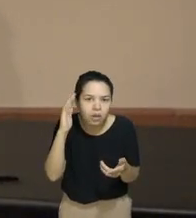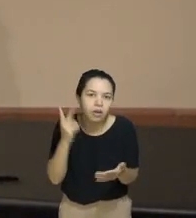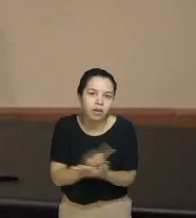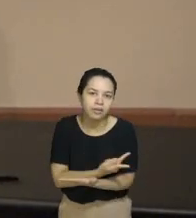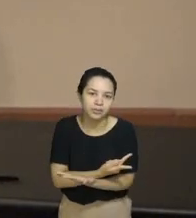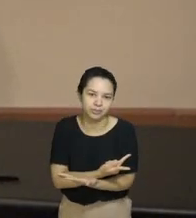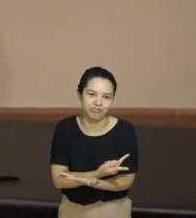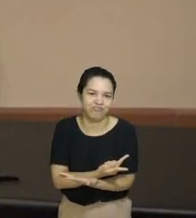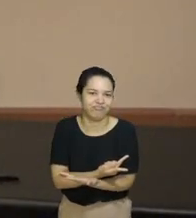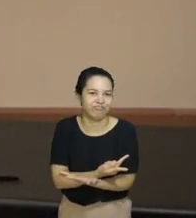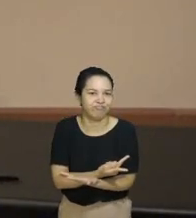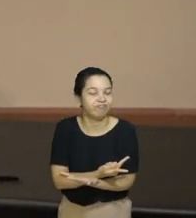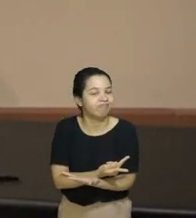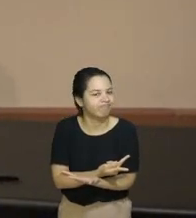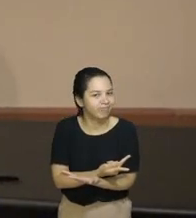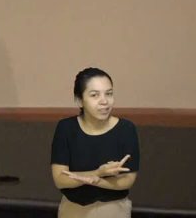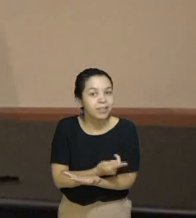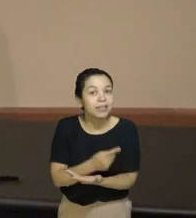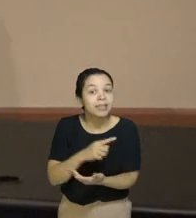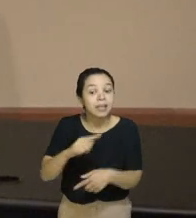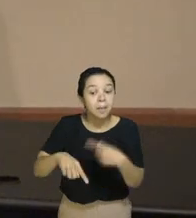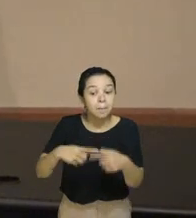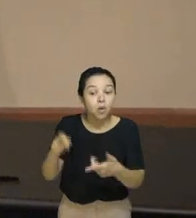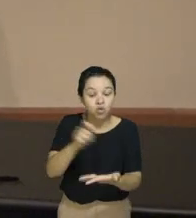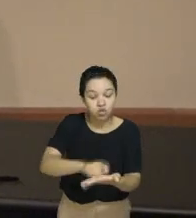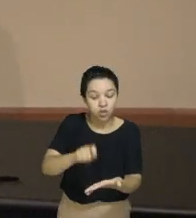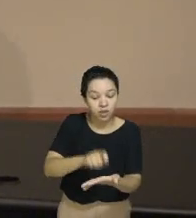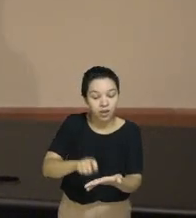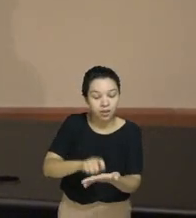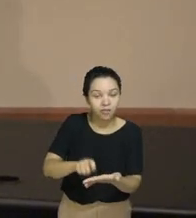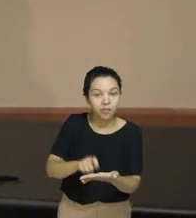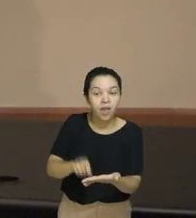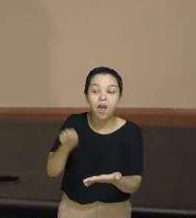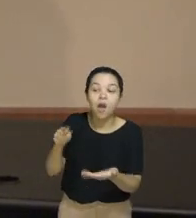vou escrever, como é que vai ser a redação?